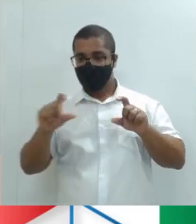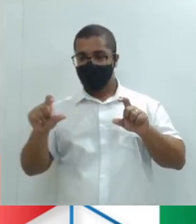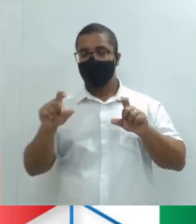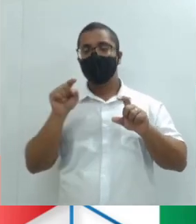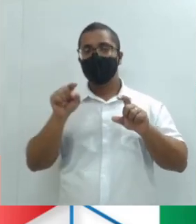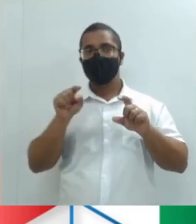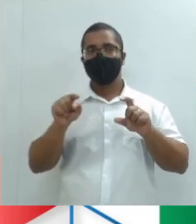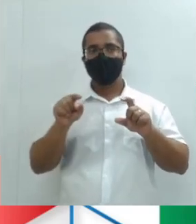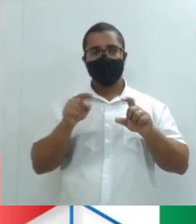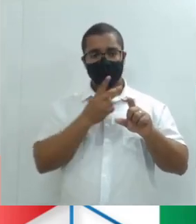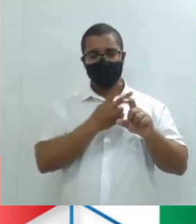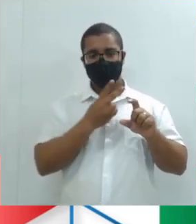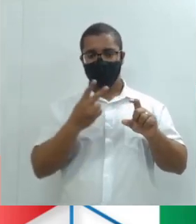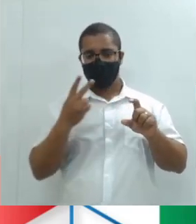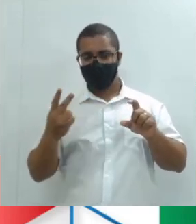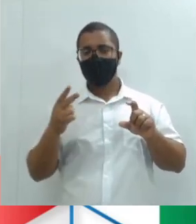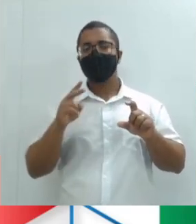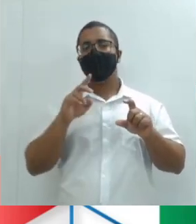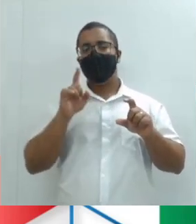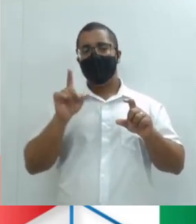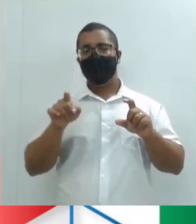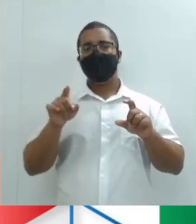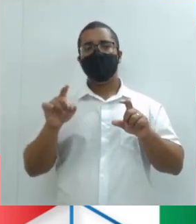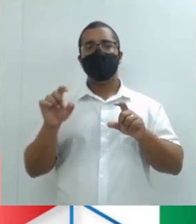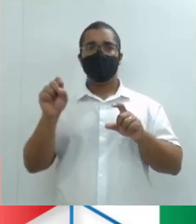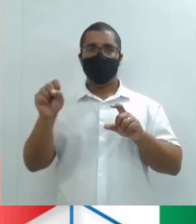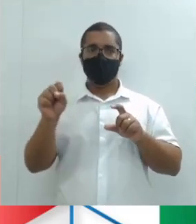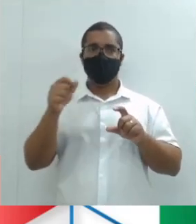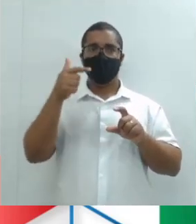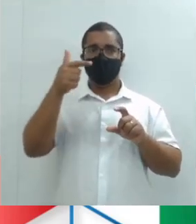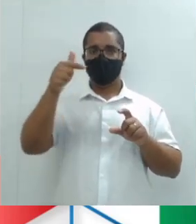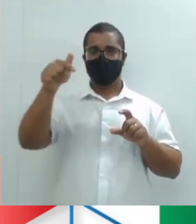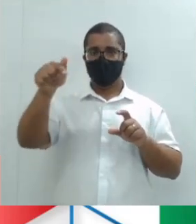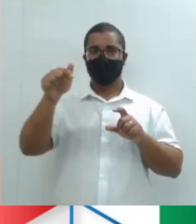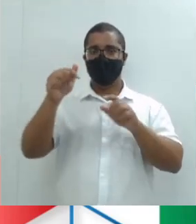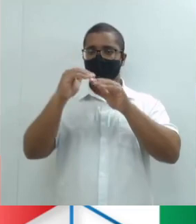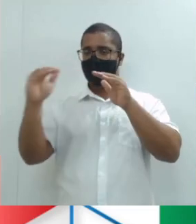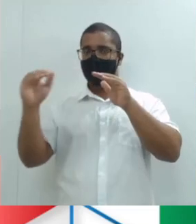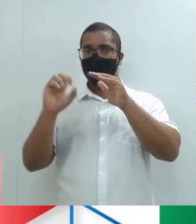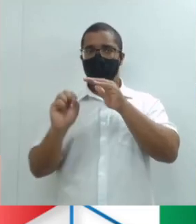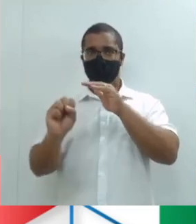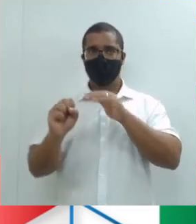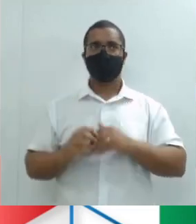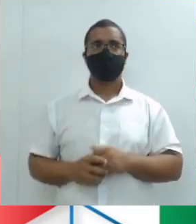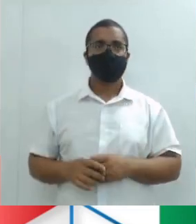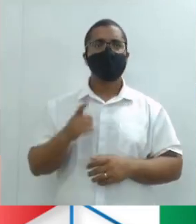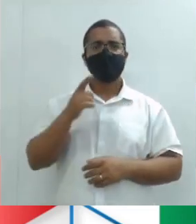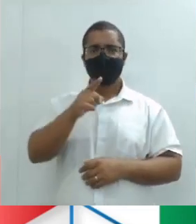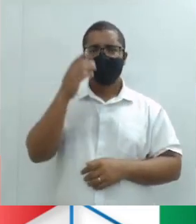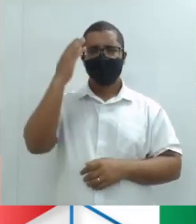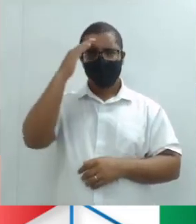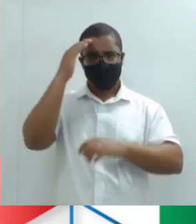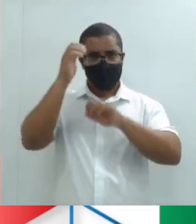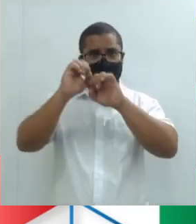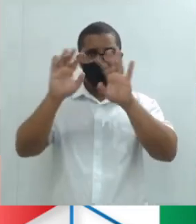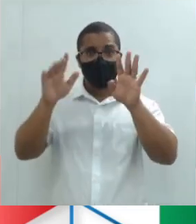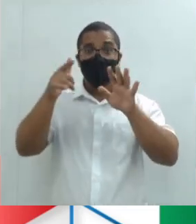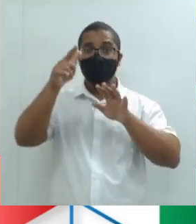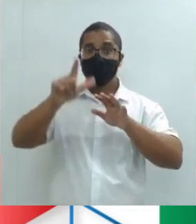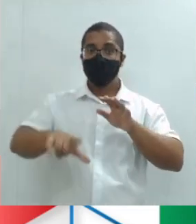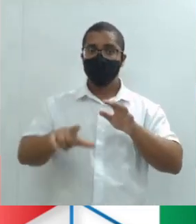sobre 8. Entendeu? Deu para entender? Agora vamos seguir para a próxima questão para a gente poder já ir